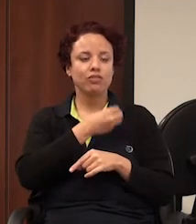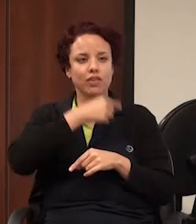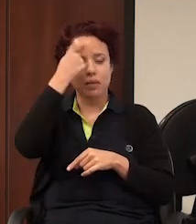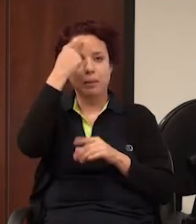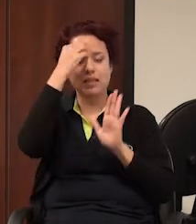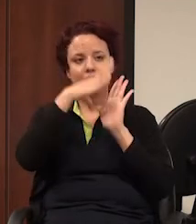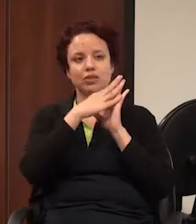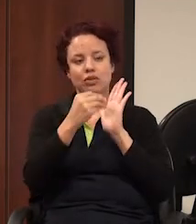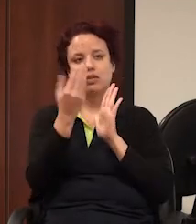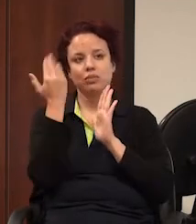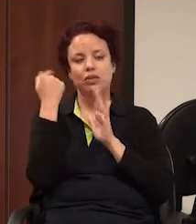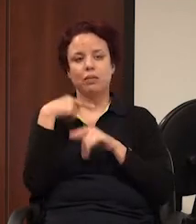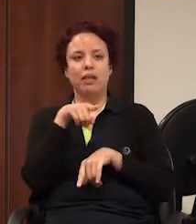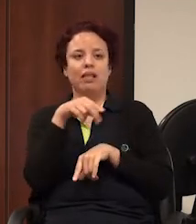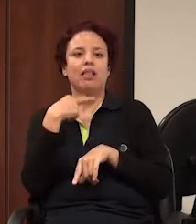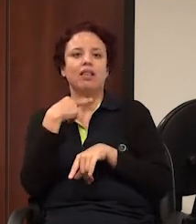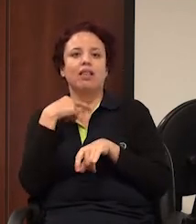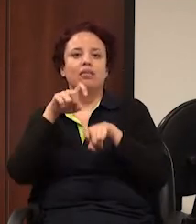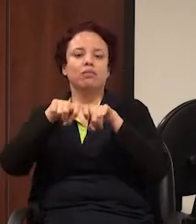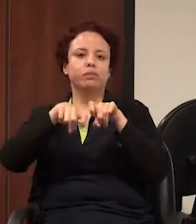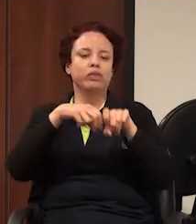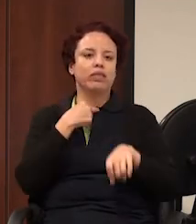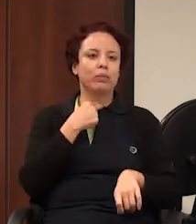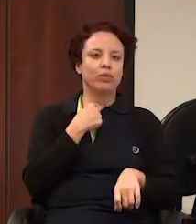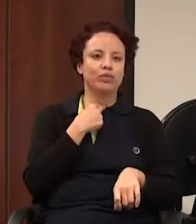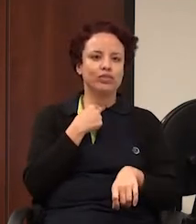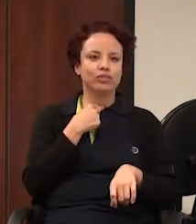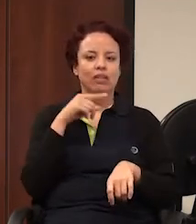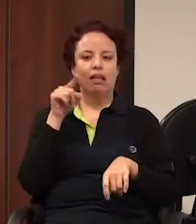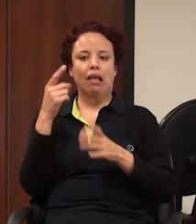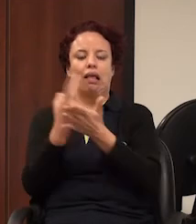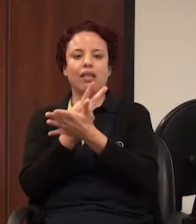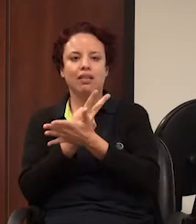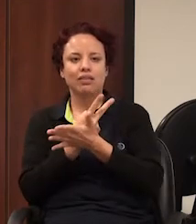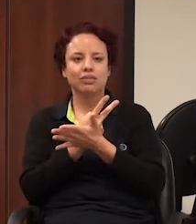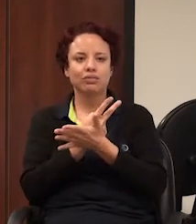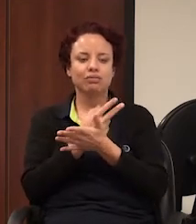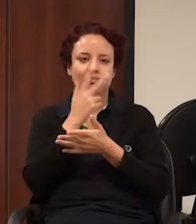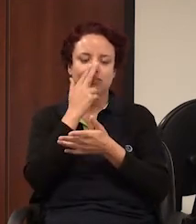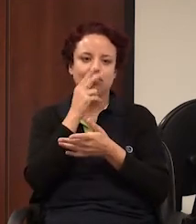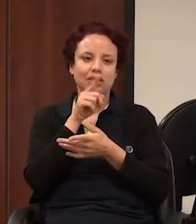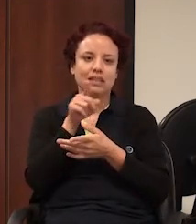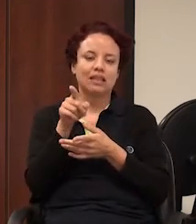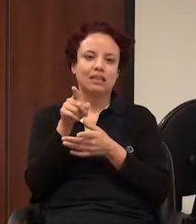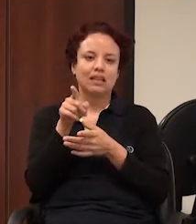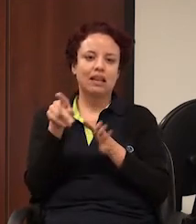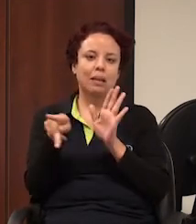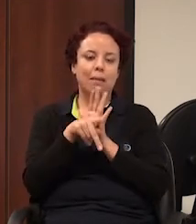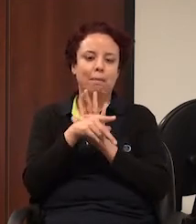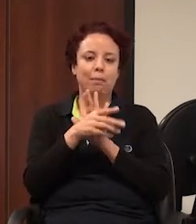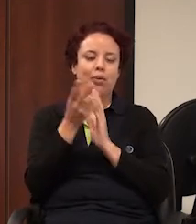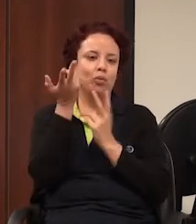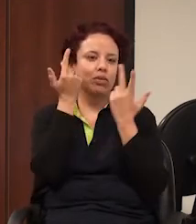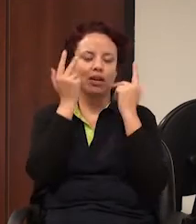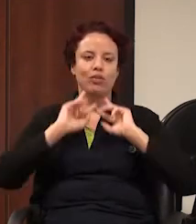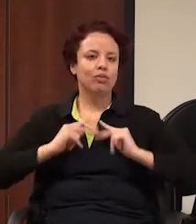né, do ele não pode, ela não pode, né, isso para ele é errado, né, como se isso não fizesse parte da própria